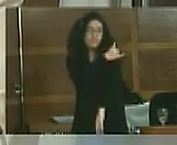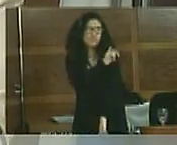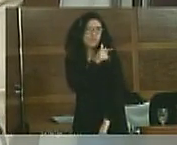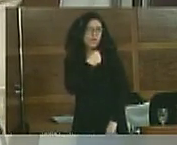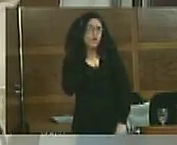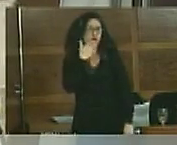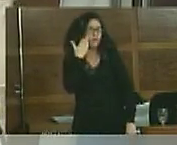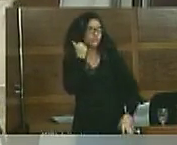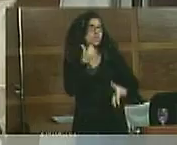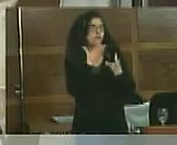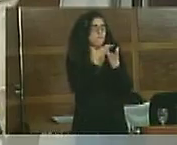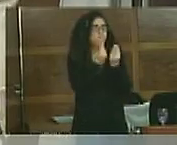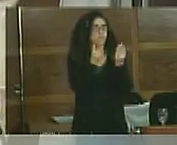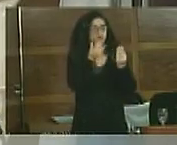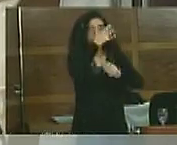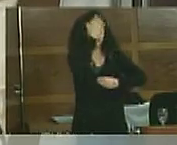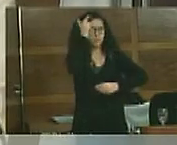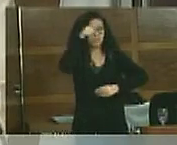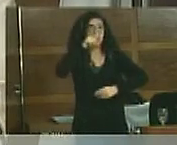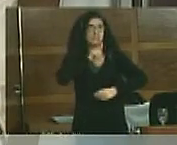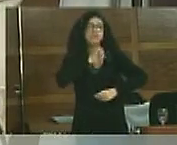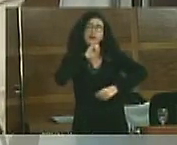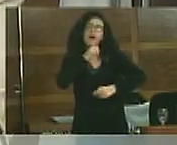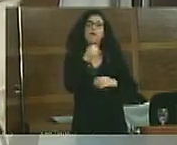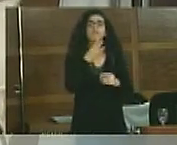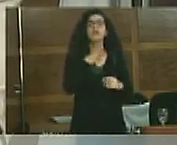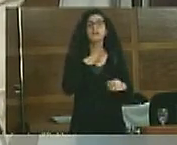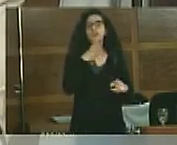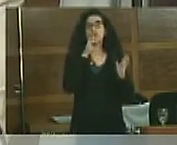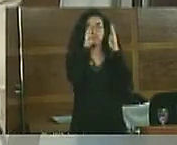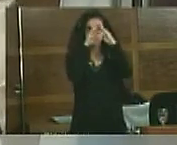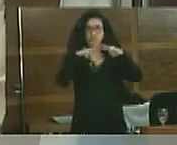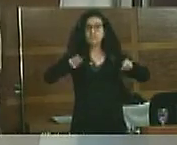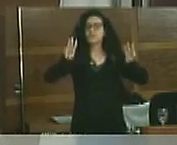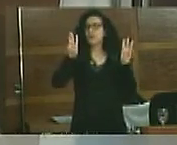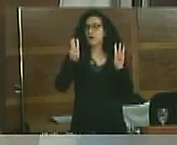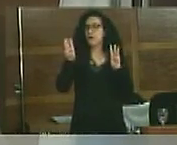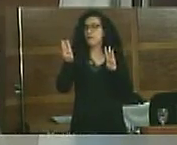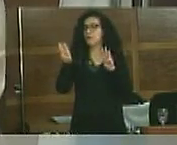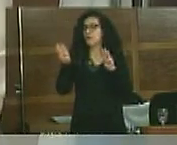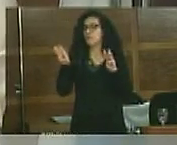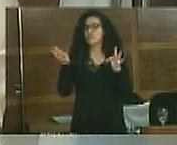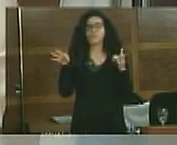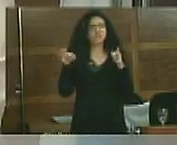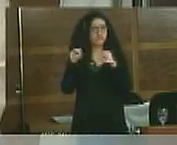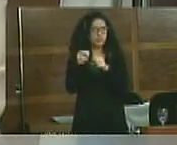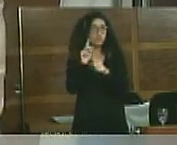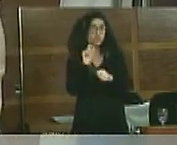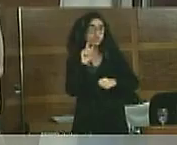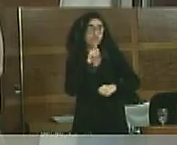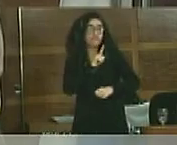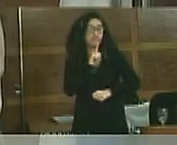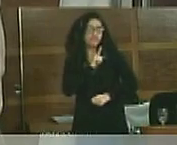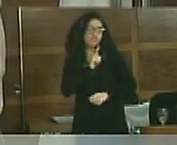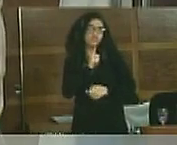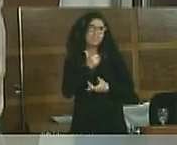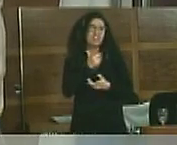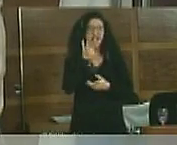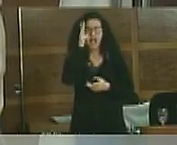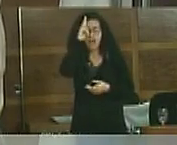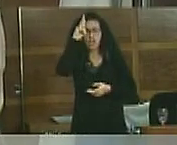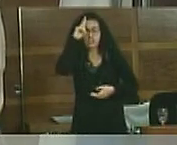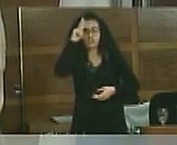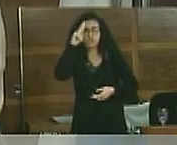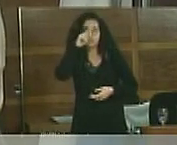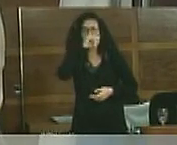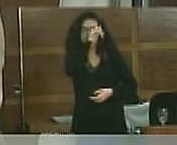aqui muitos tiveram a oportunidade de conhecer o Museu Nacional, parte do acervo do Museu Nacional, a história do